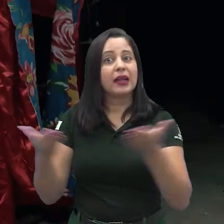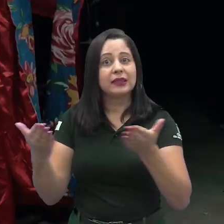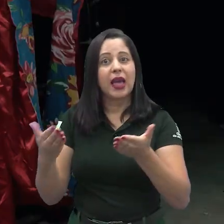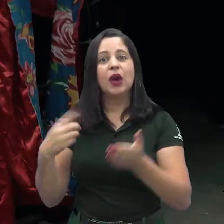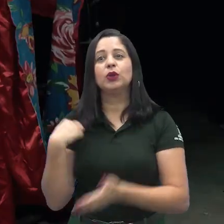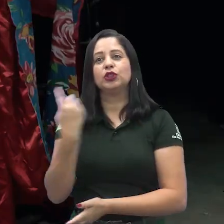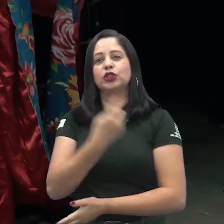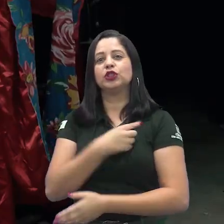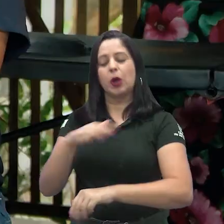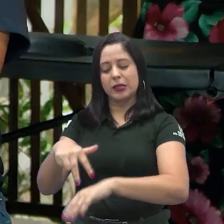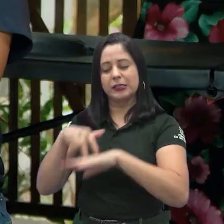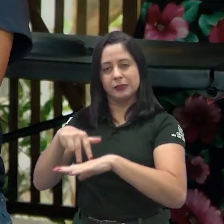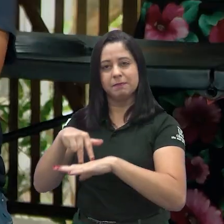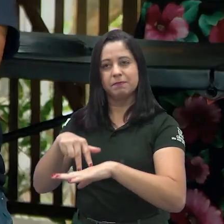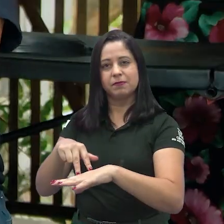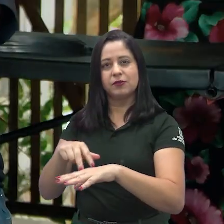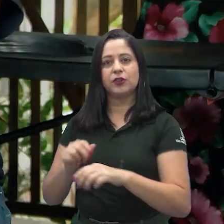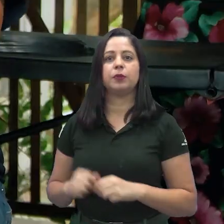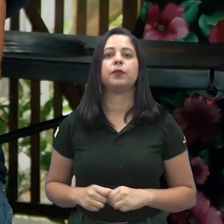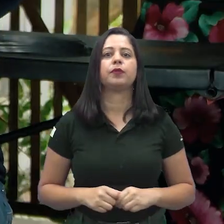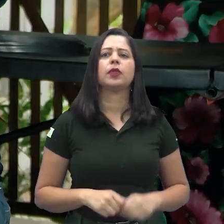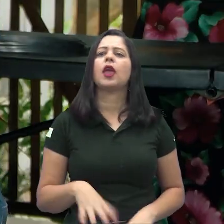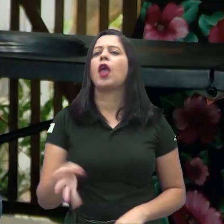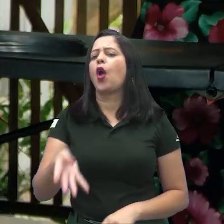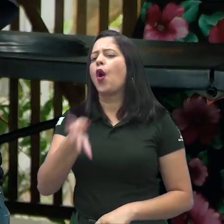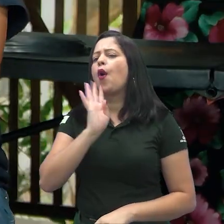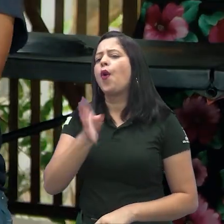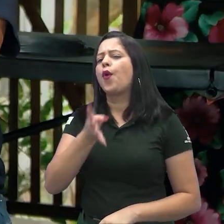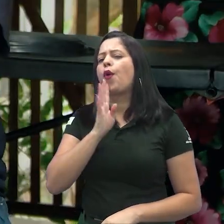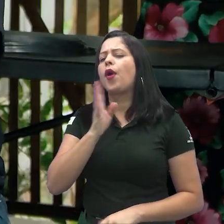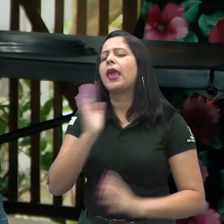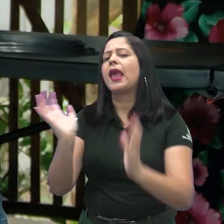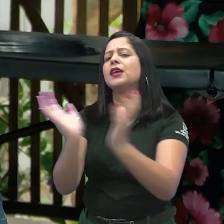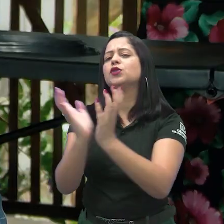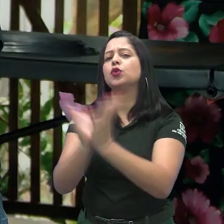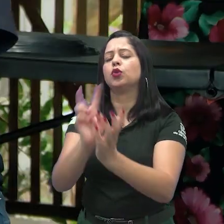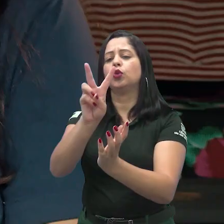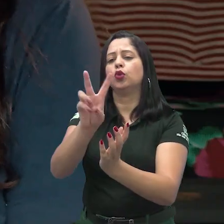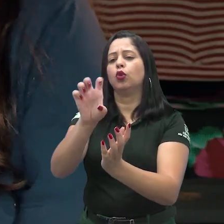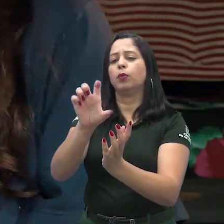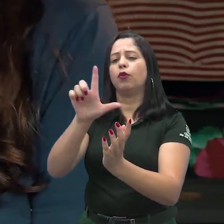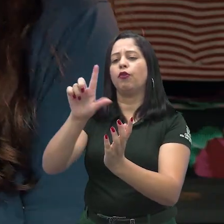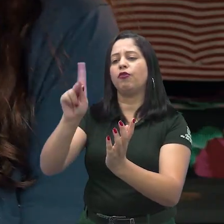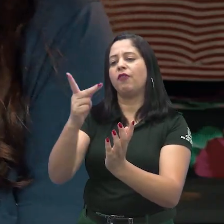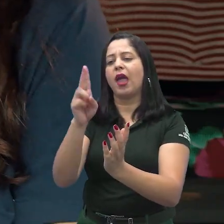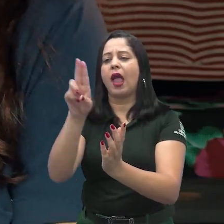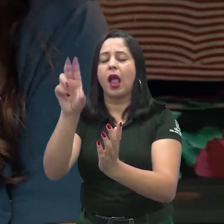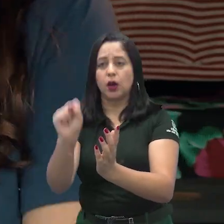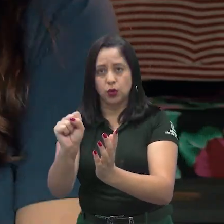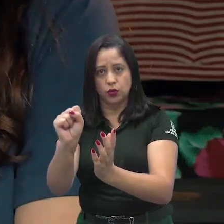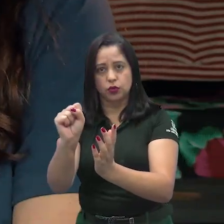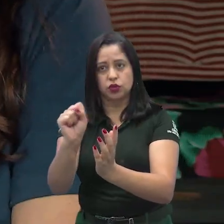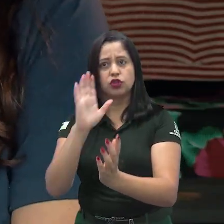com a Folia. Eu já conheço o pessoal do Velhos, tá, há mais de 15 anos. E na